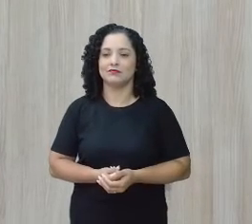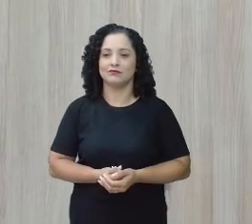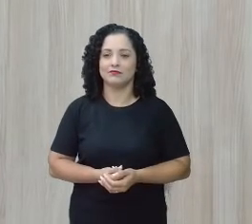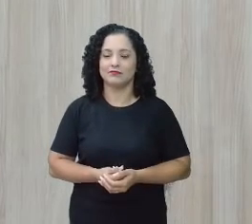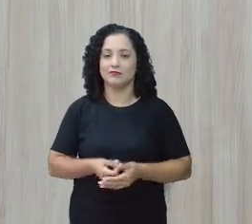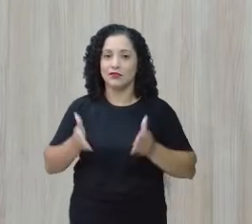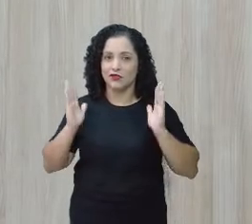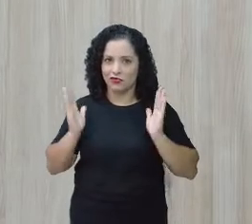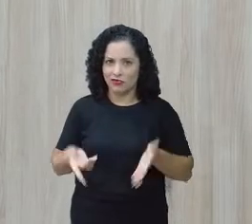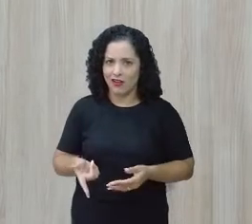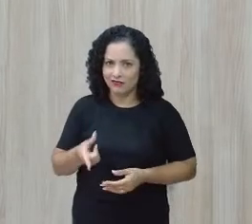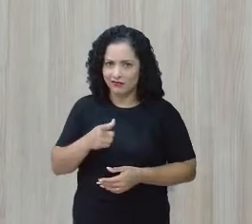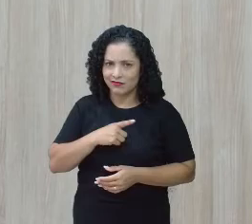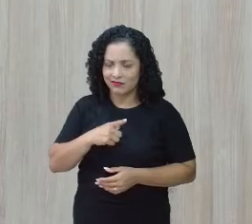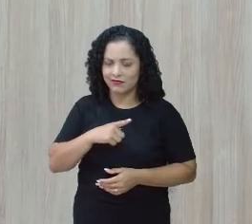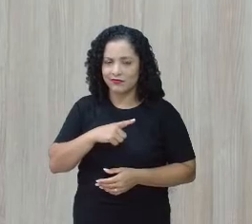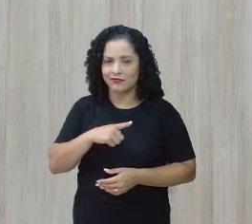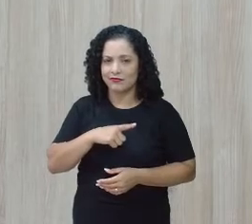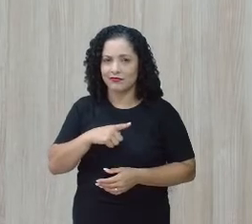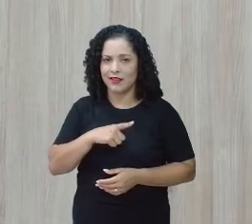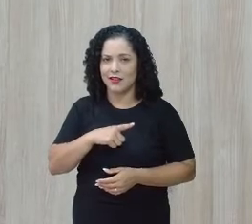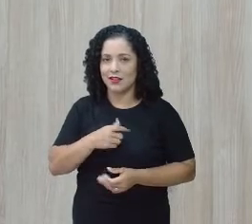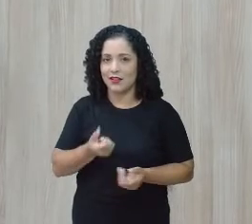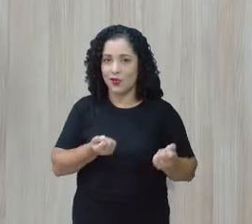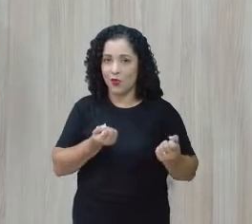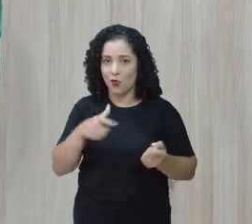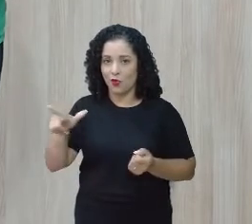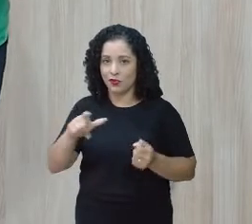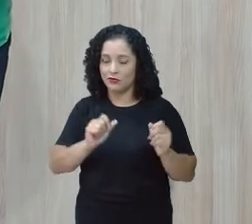Será que a gente pode colocar mais uma?